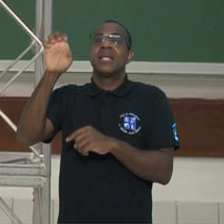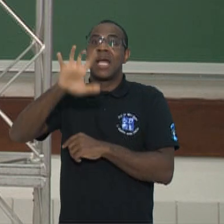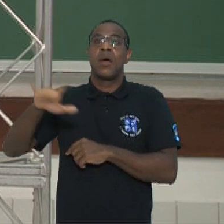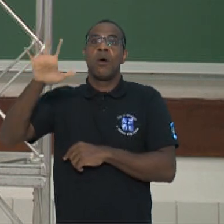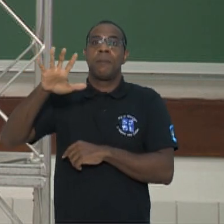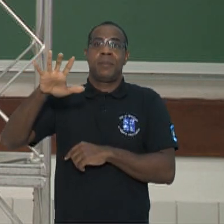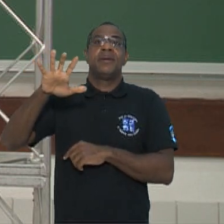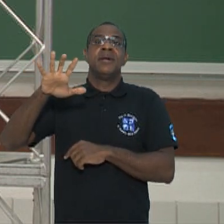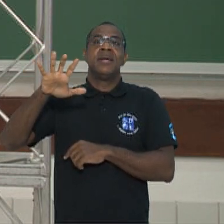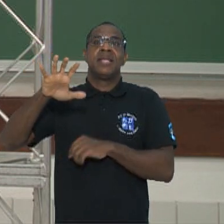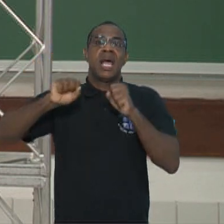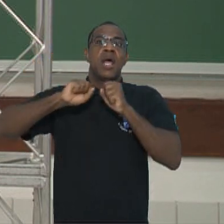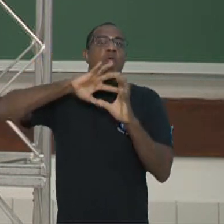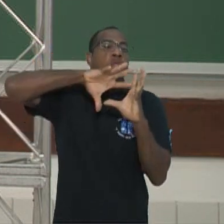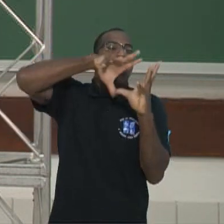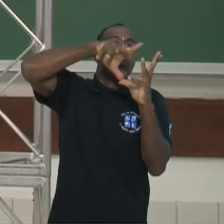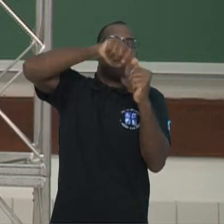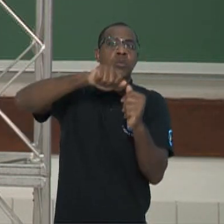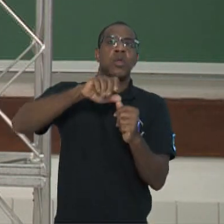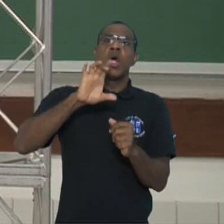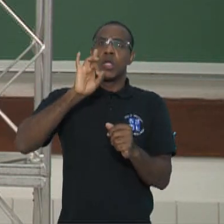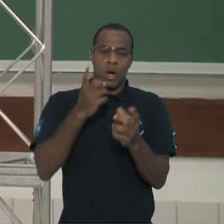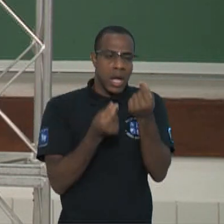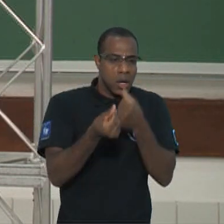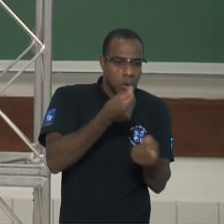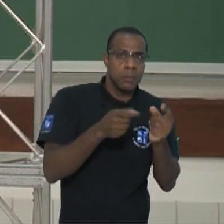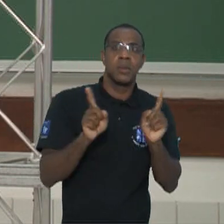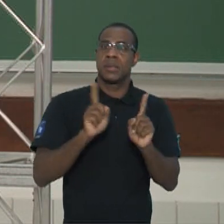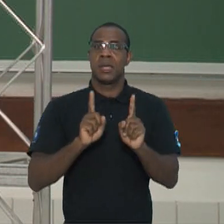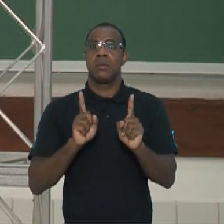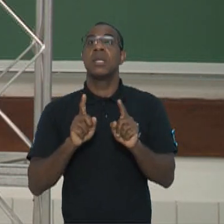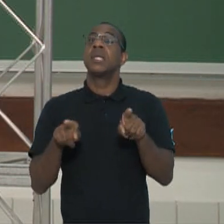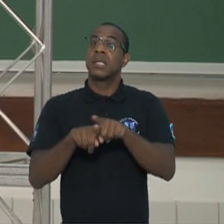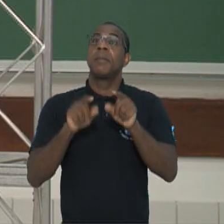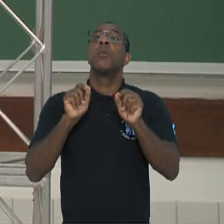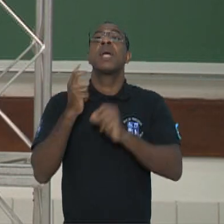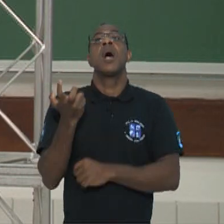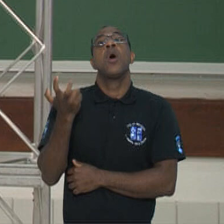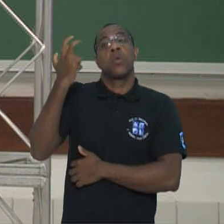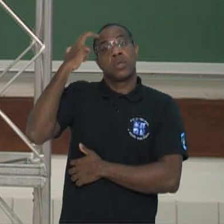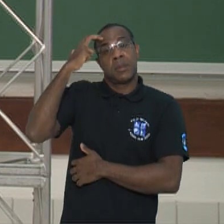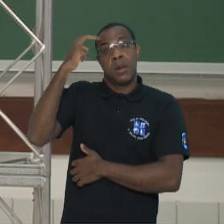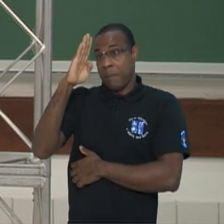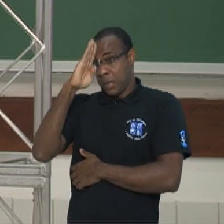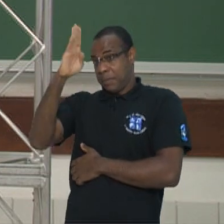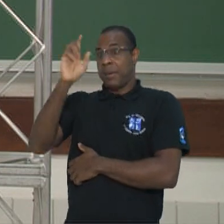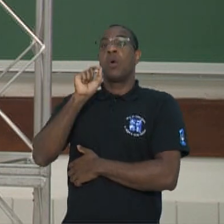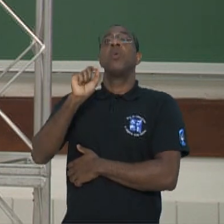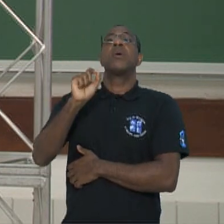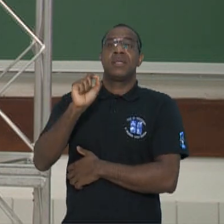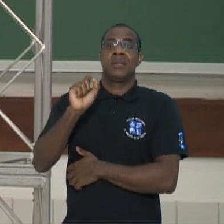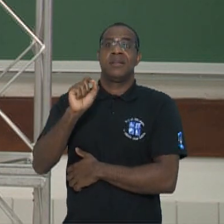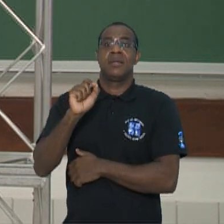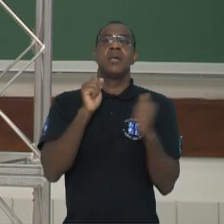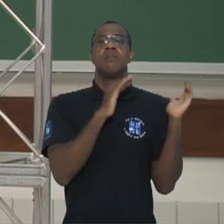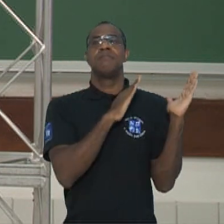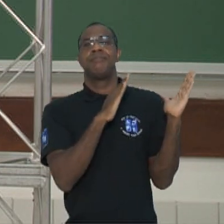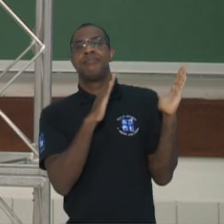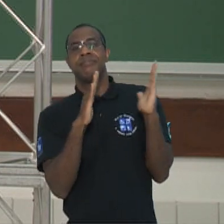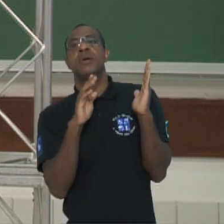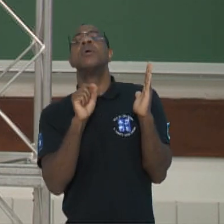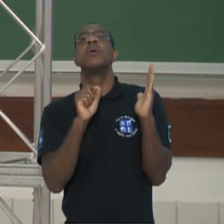mundo. Não só econômica, mas consequentemente cultural. E principalmente a partir do quê? A